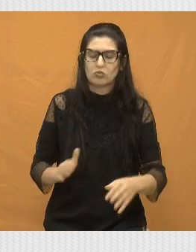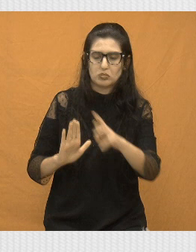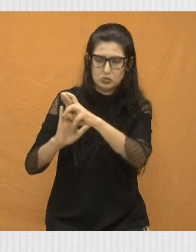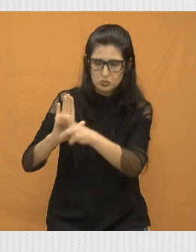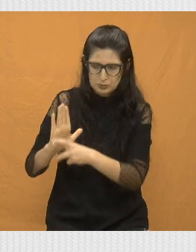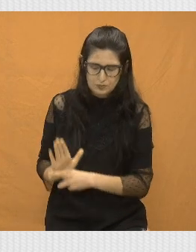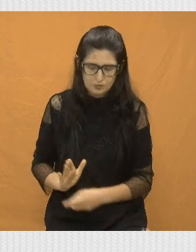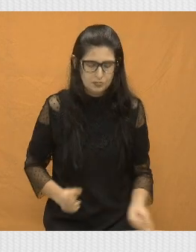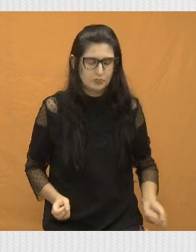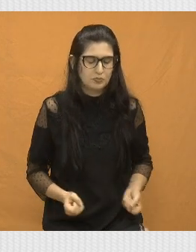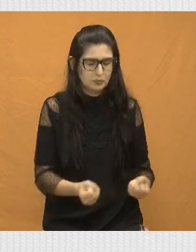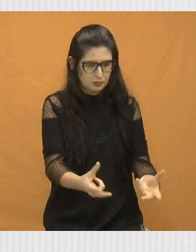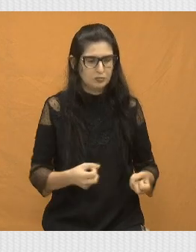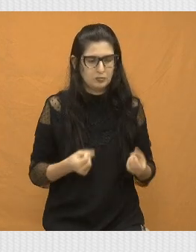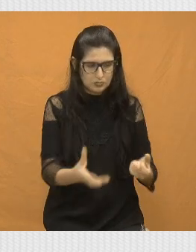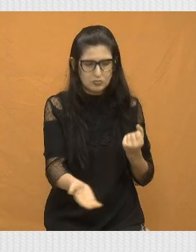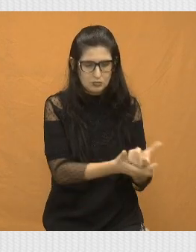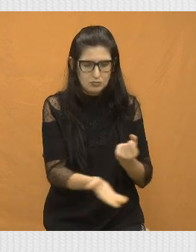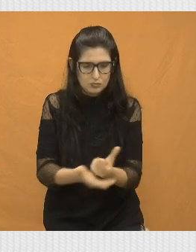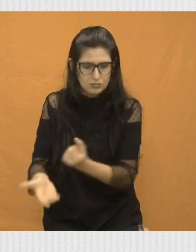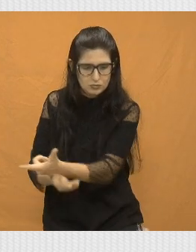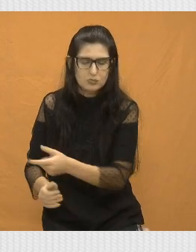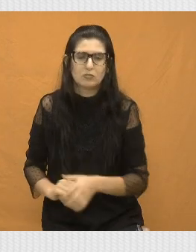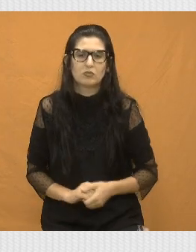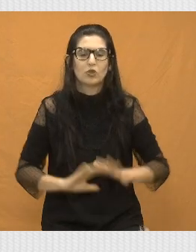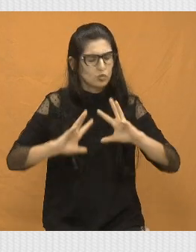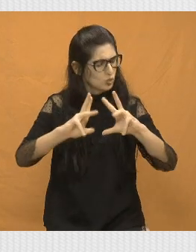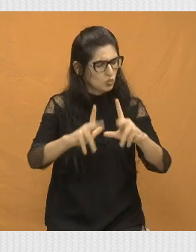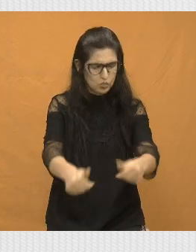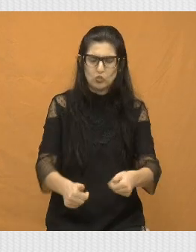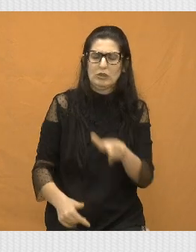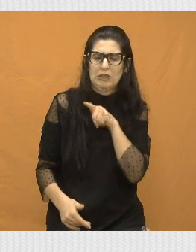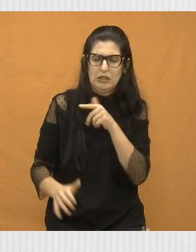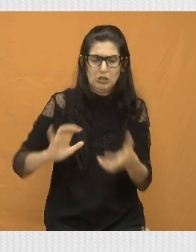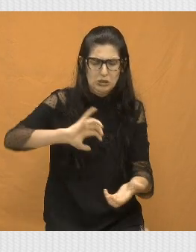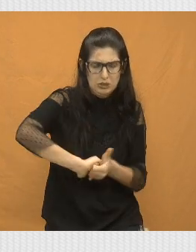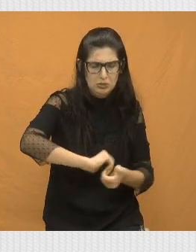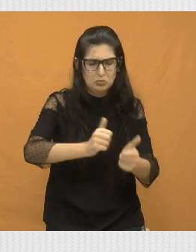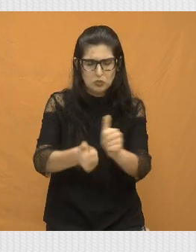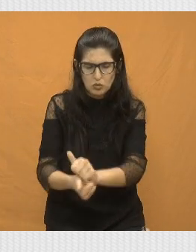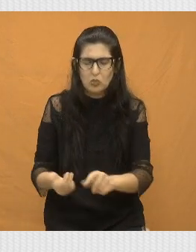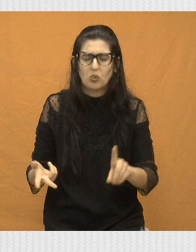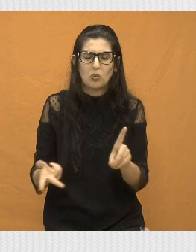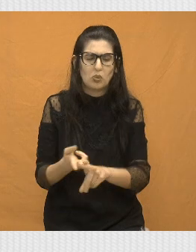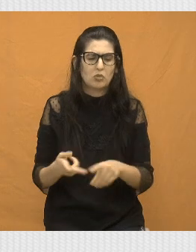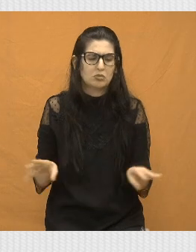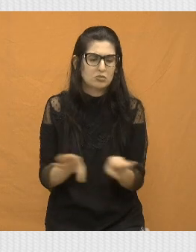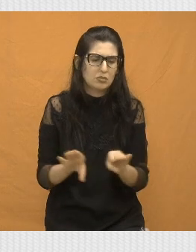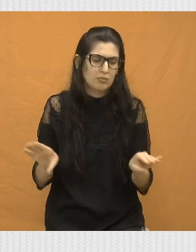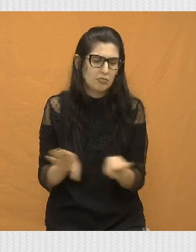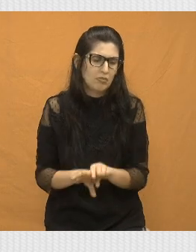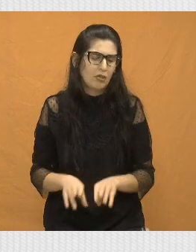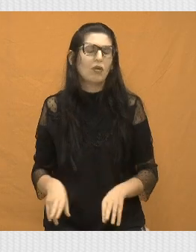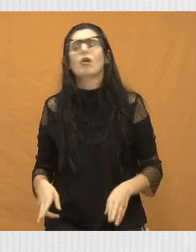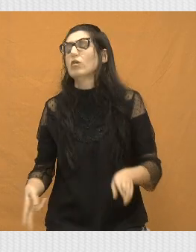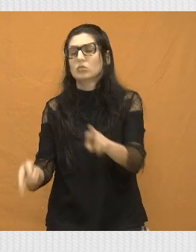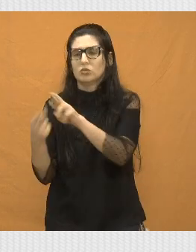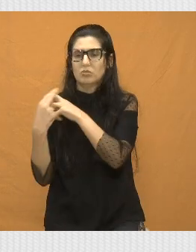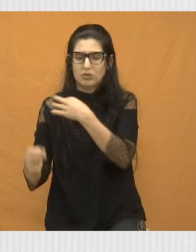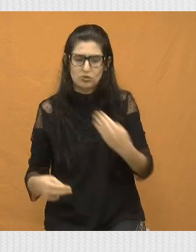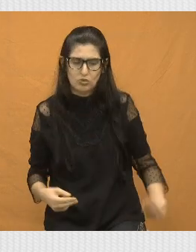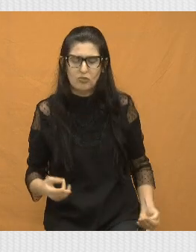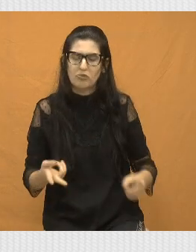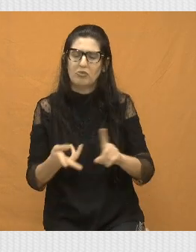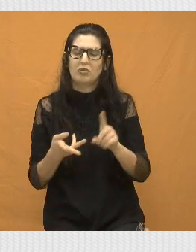demais, que podemos incluir aqui esportes, Procuradoria, Secretaria de Finanças, Planejamento,